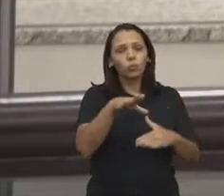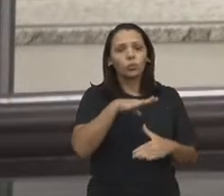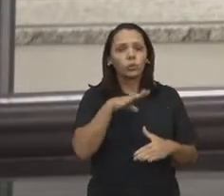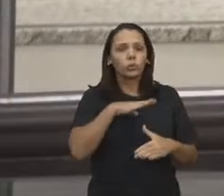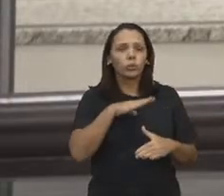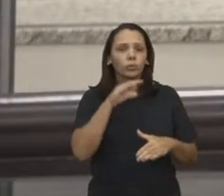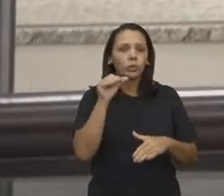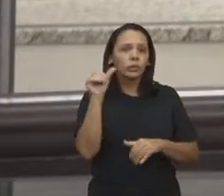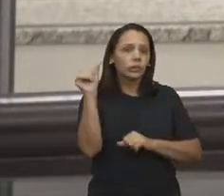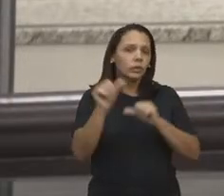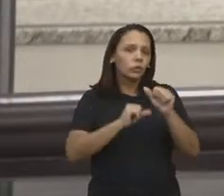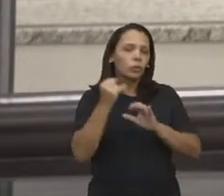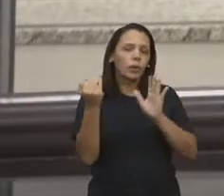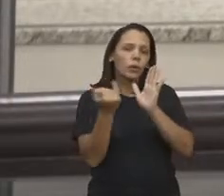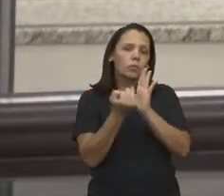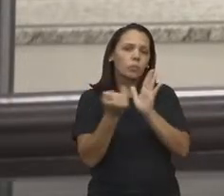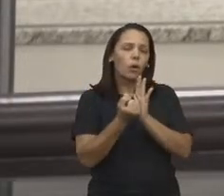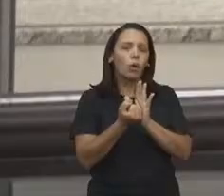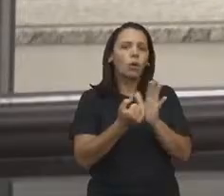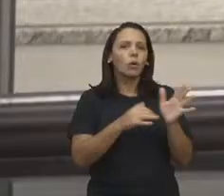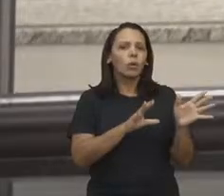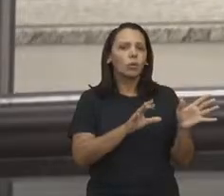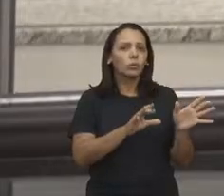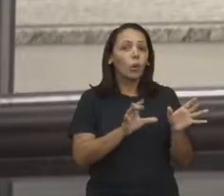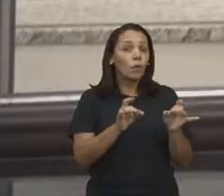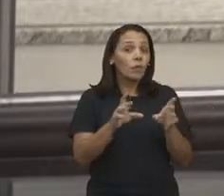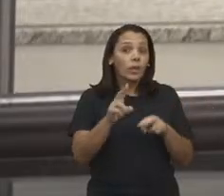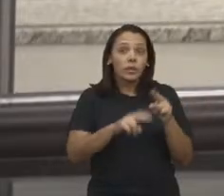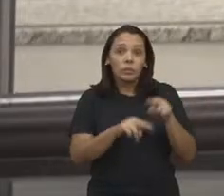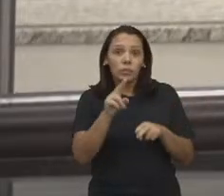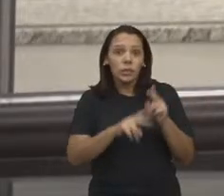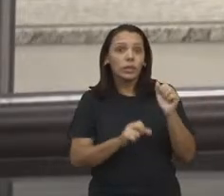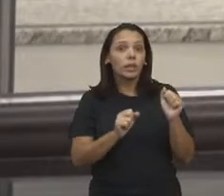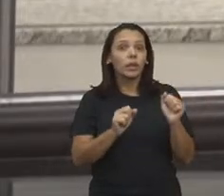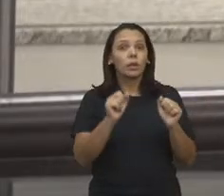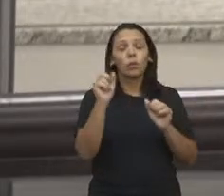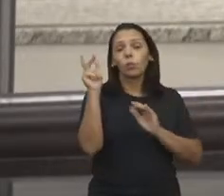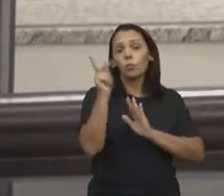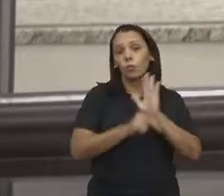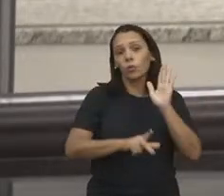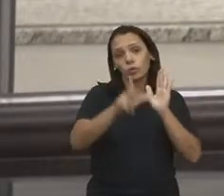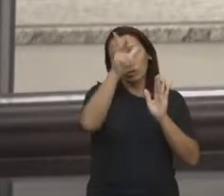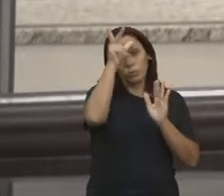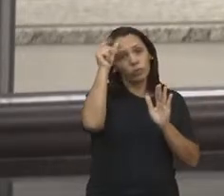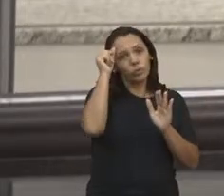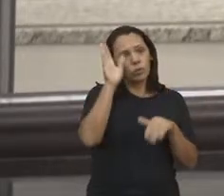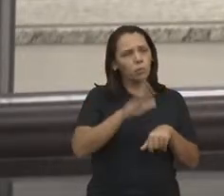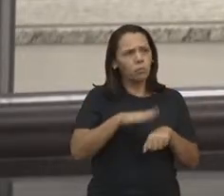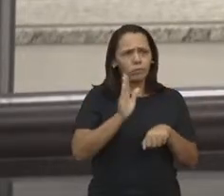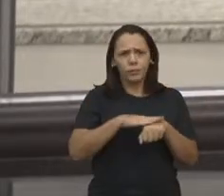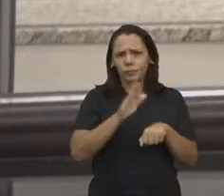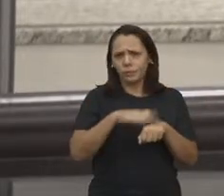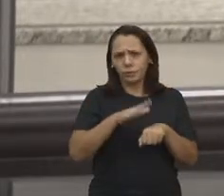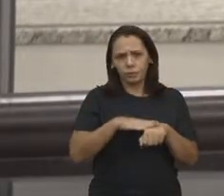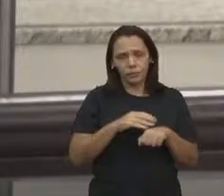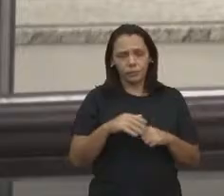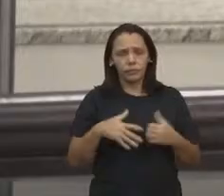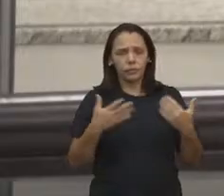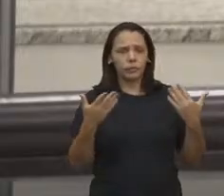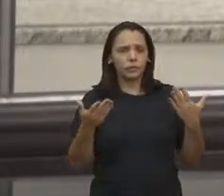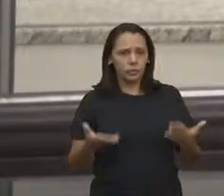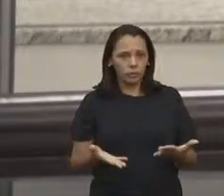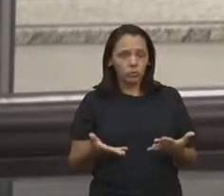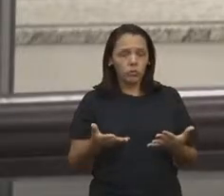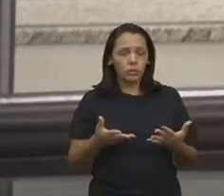vendas de material, vai gerar projetos de prefeitura e tudo muito mais. Então, eu